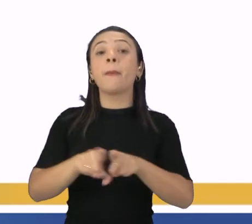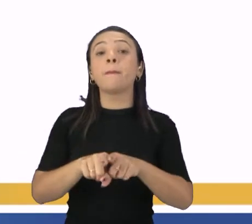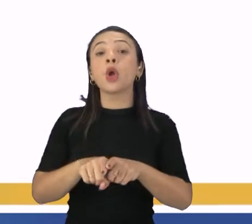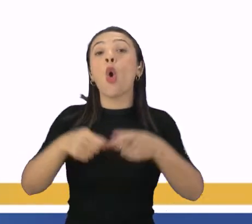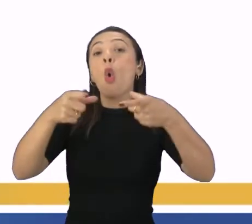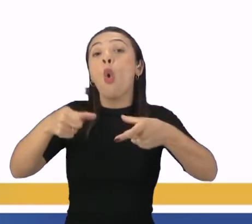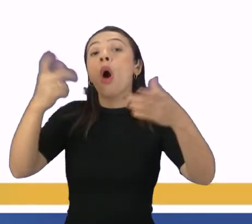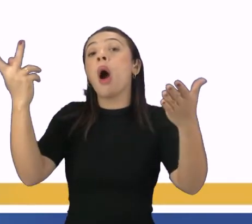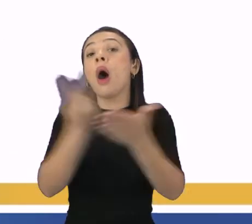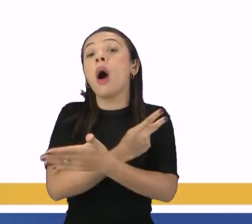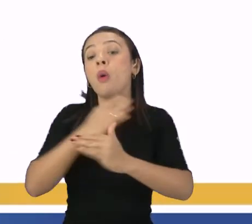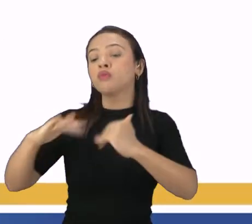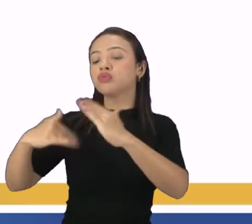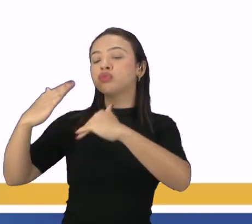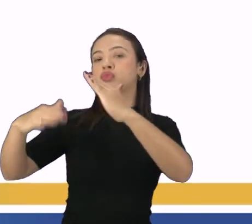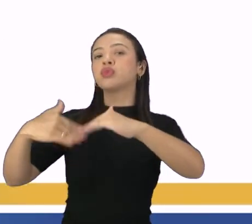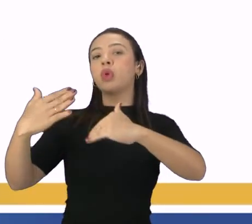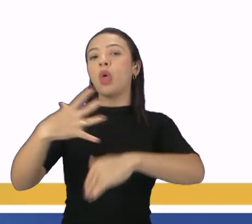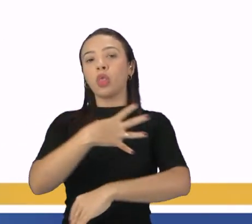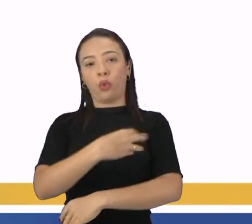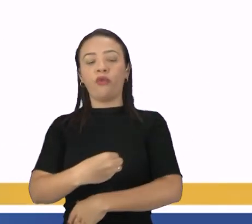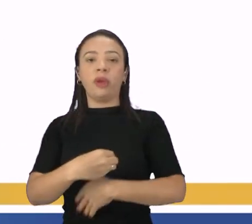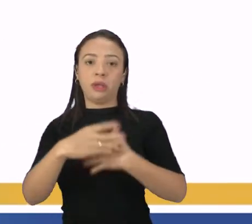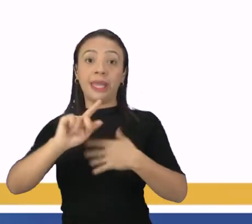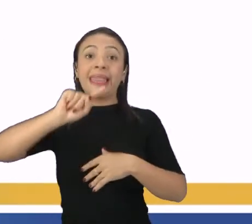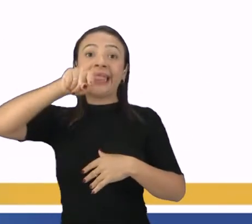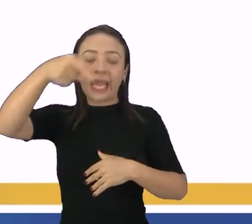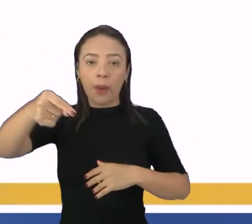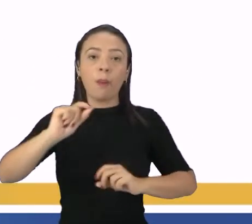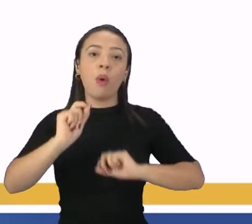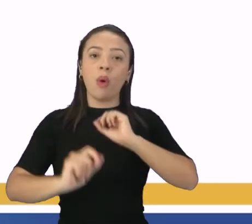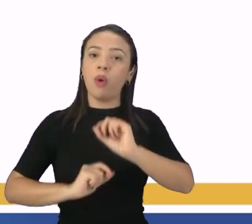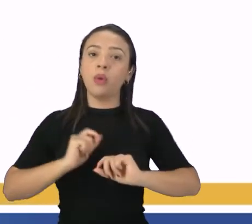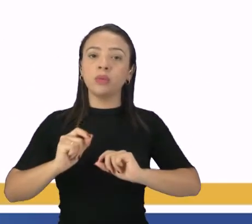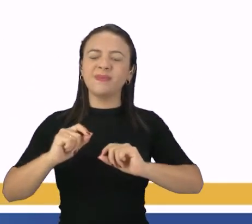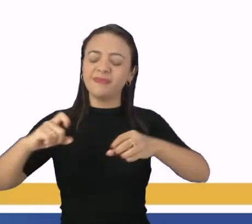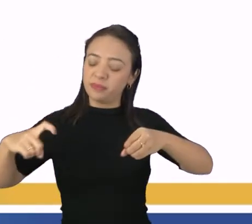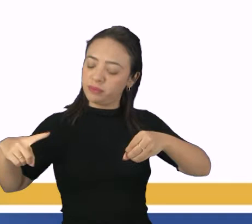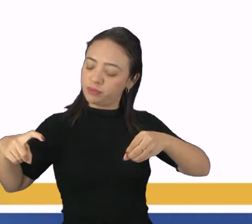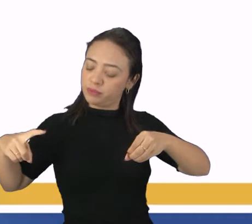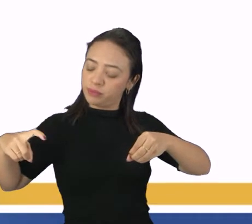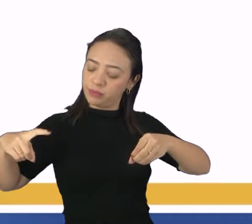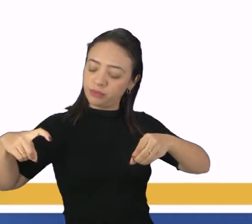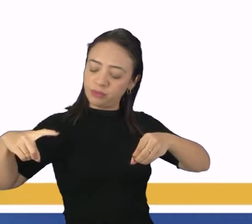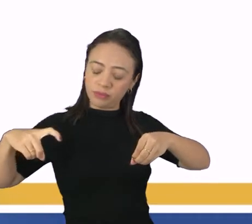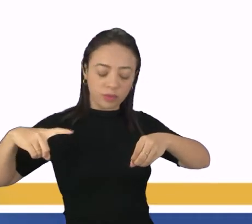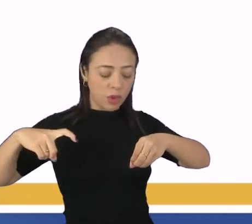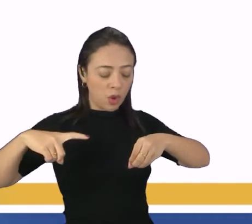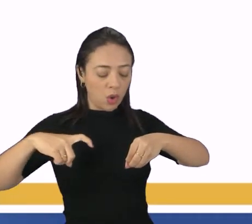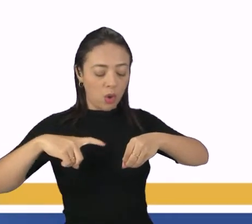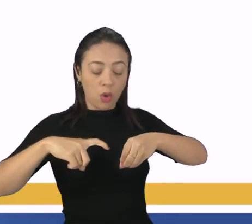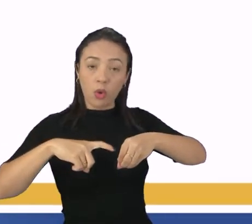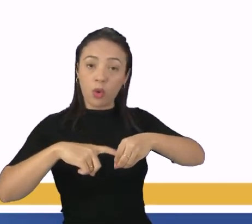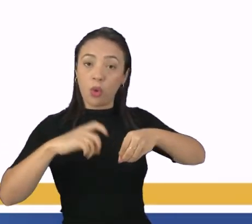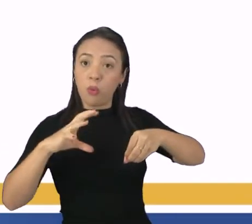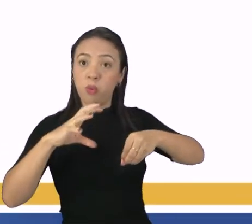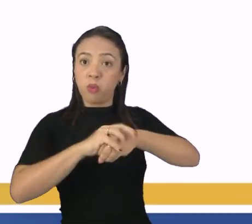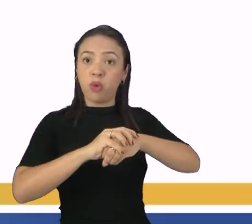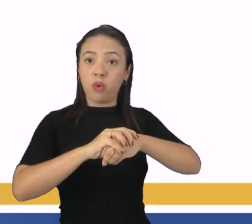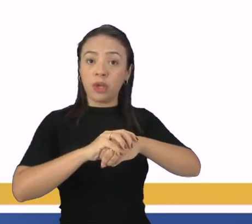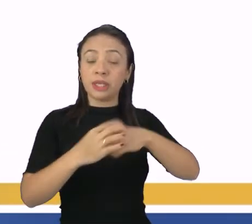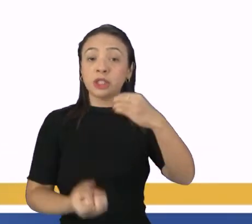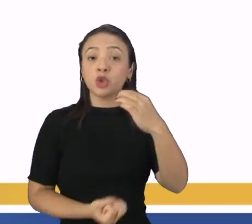ocorre o desenvolvimento do embrião. Após a fecundação, né, após o encontro entre espermatozoide e ovócito, se forma ali